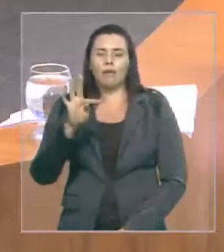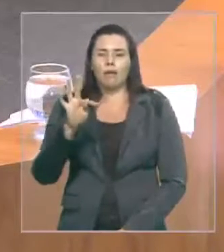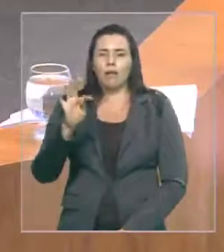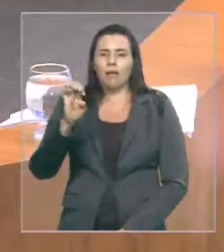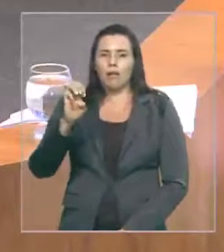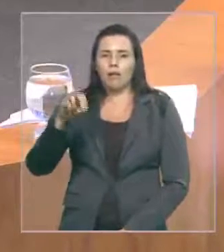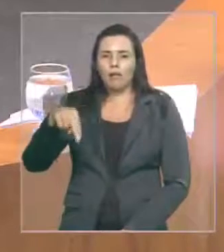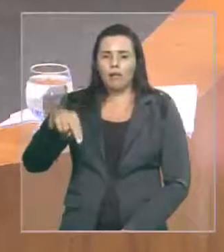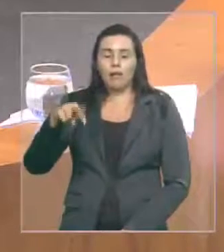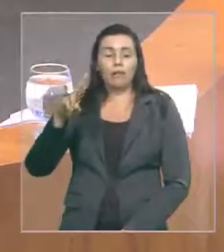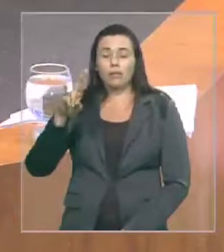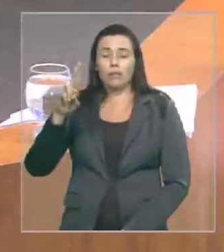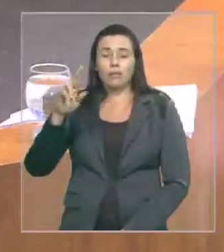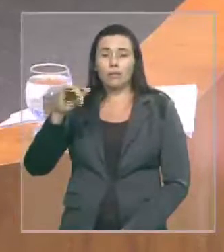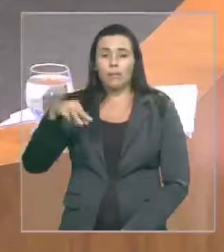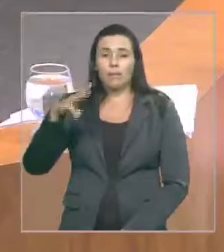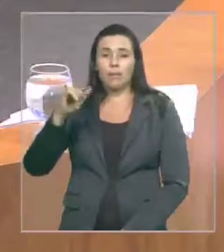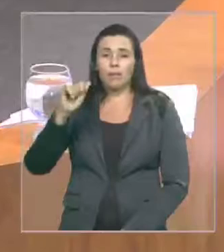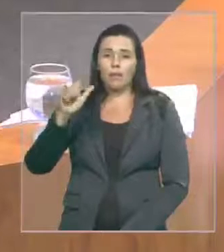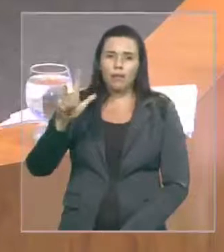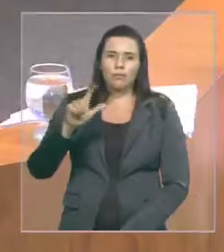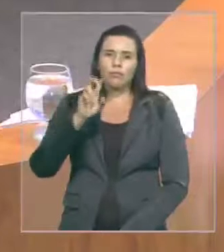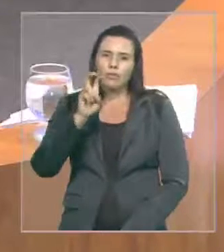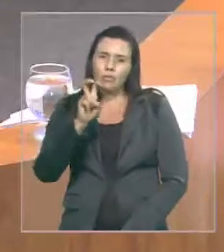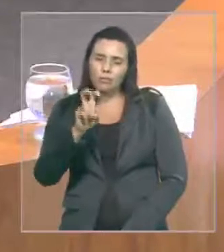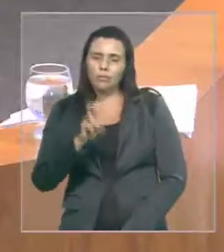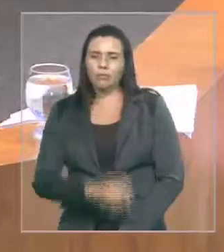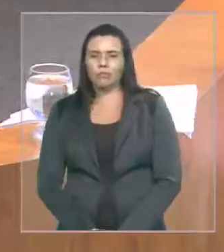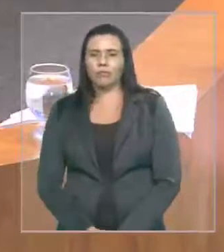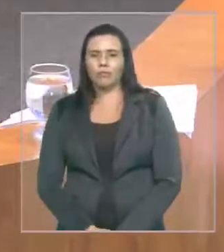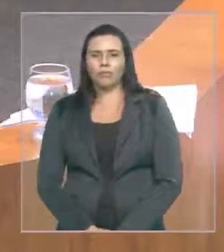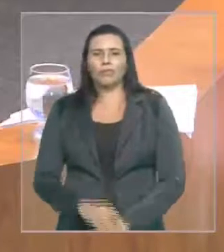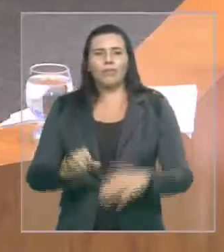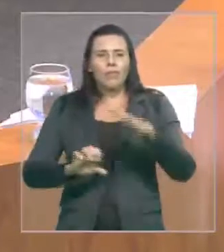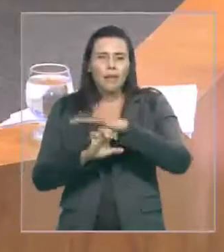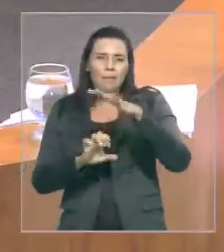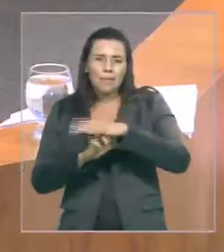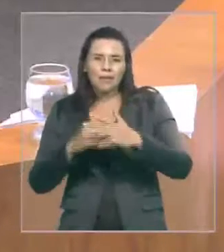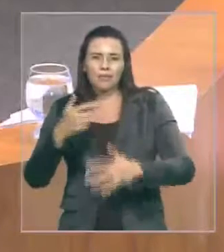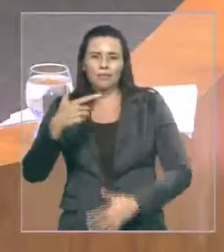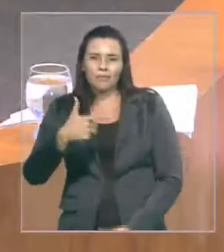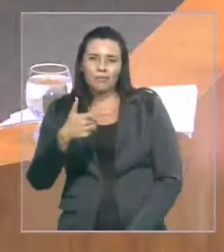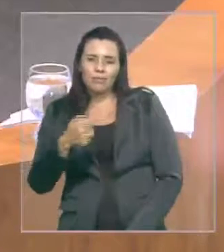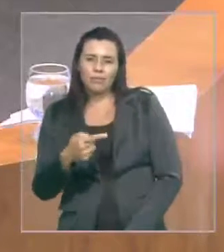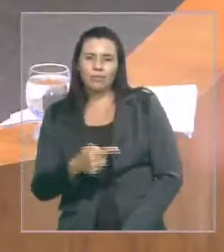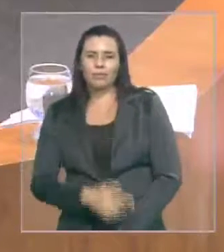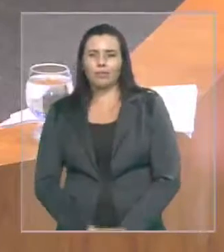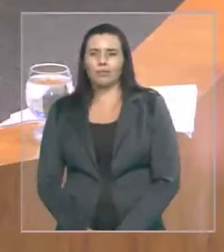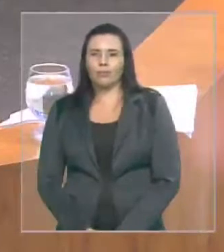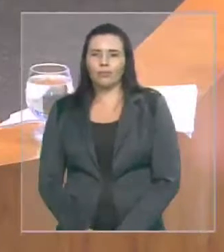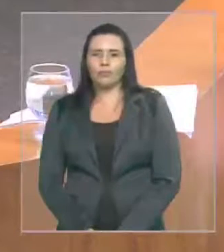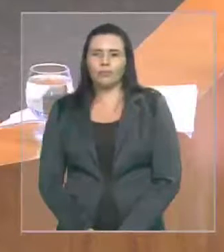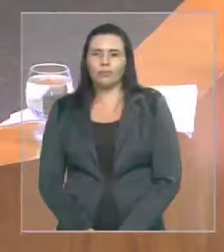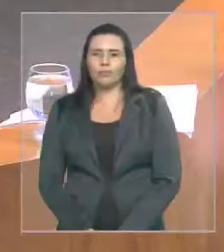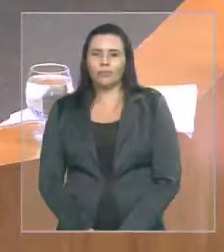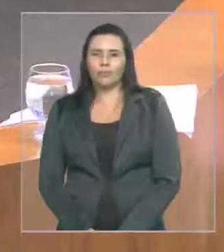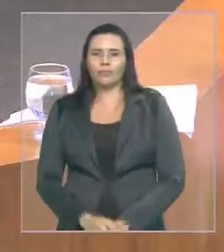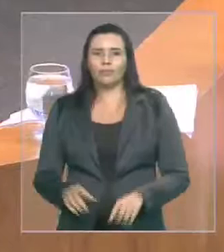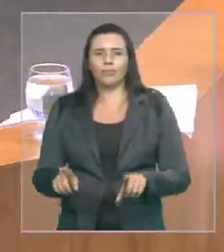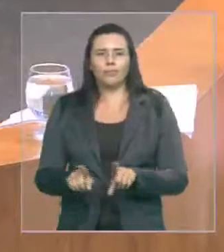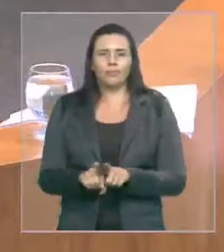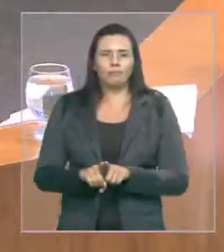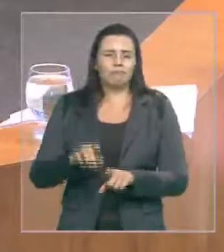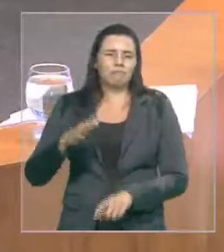empresas operadoras, 27, frota operante das linhas urbanas,